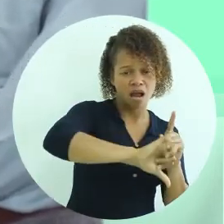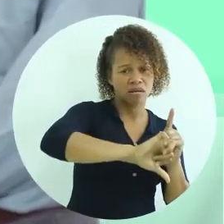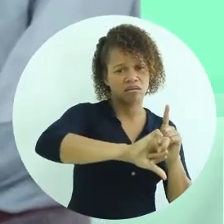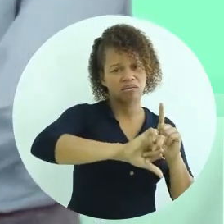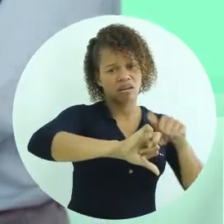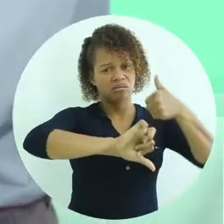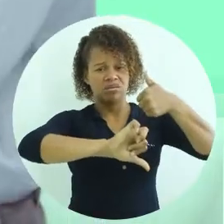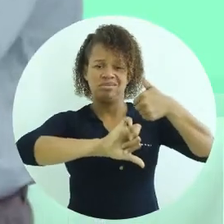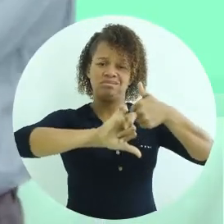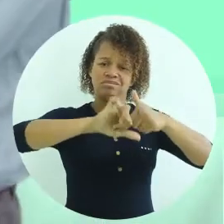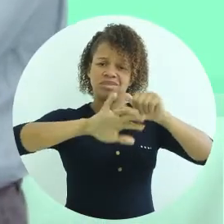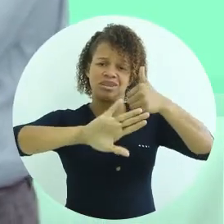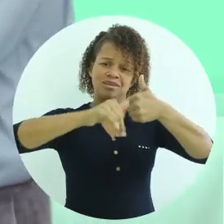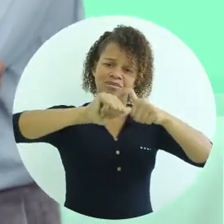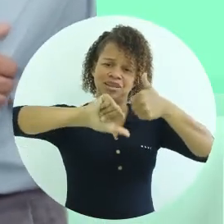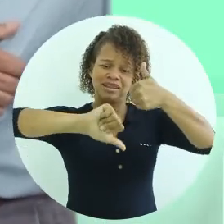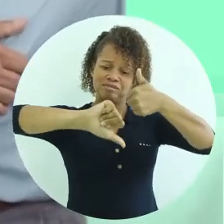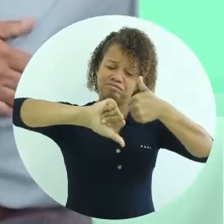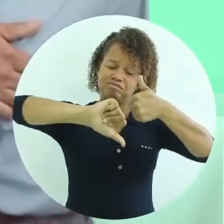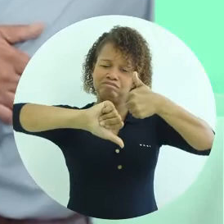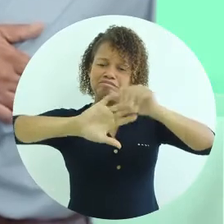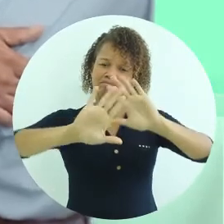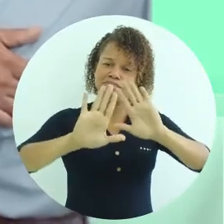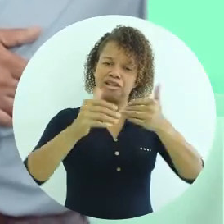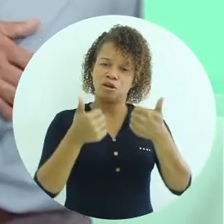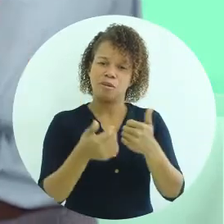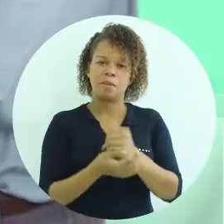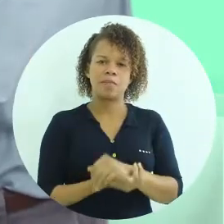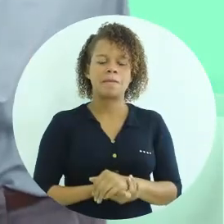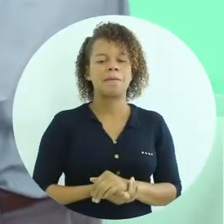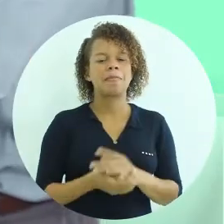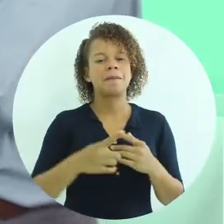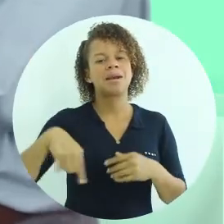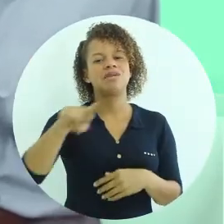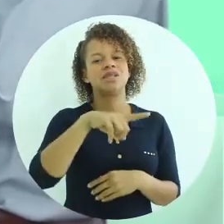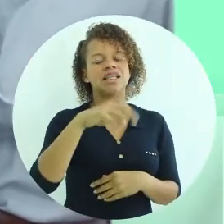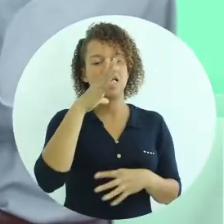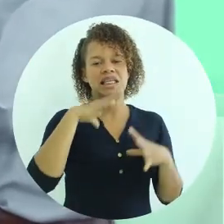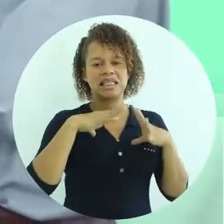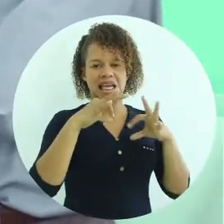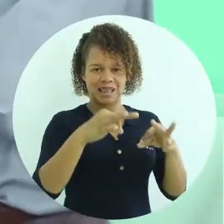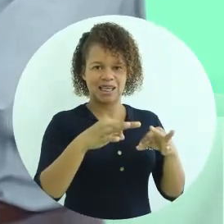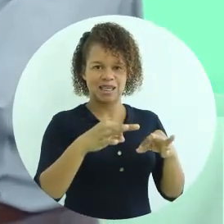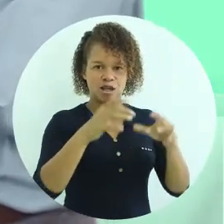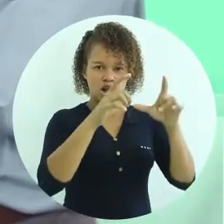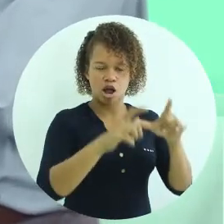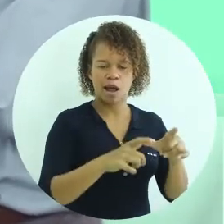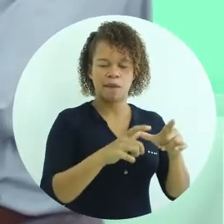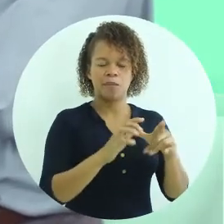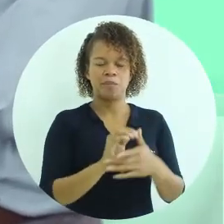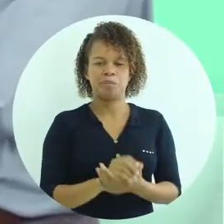nem bem. Estamos aí num período de transição. E aqui, você sente isso aqui na economia local também?